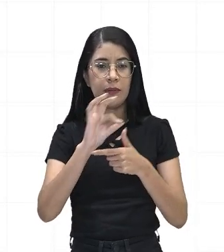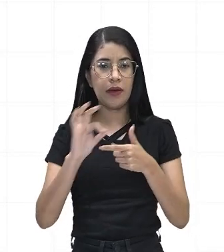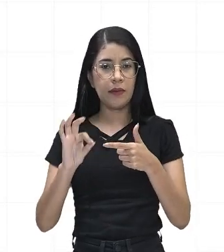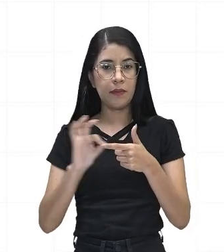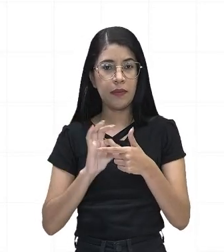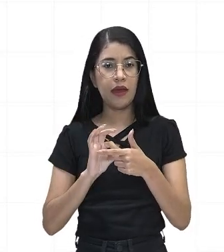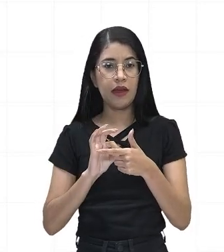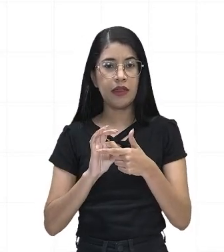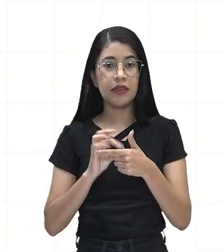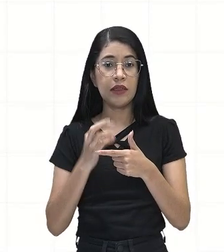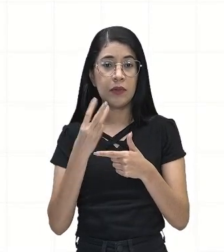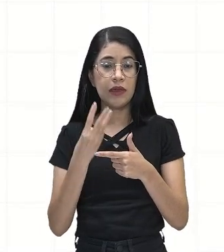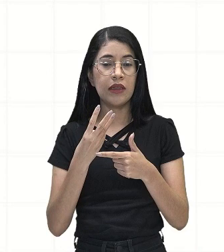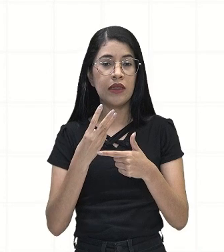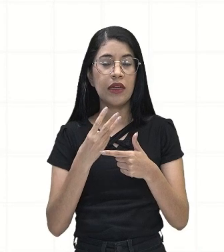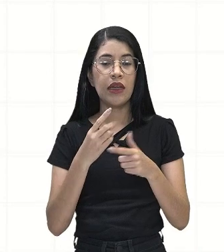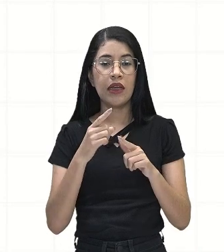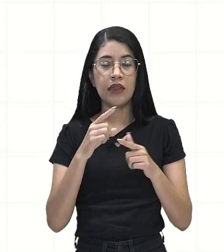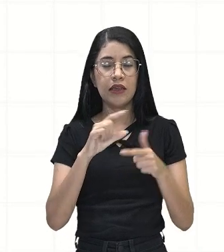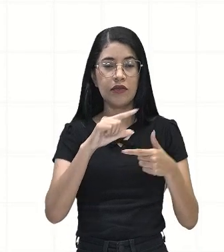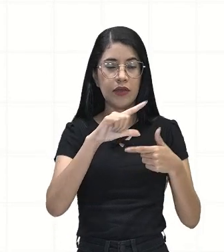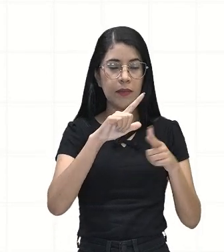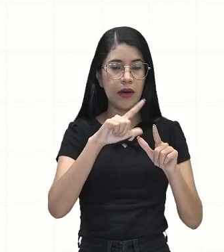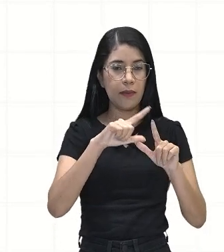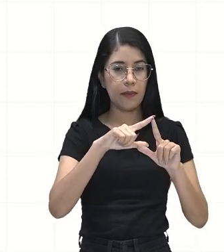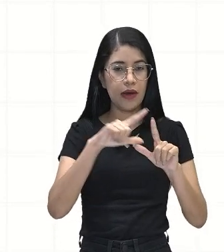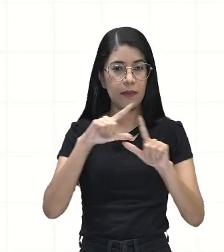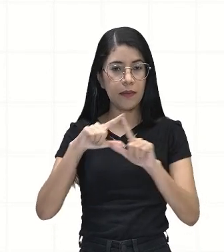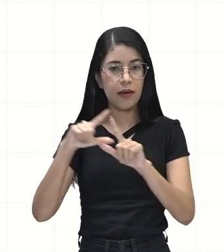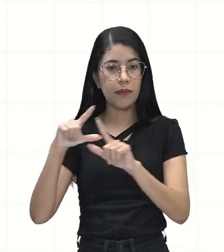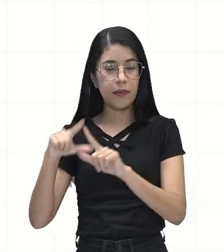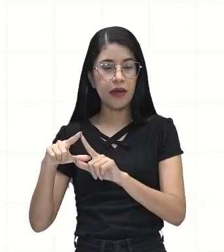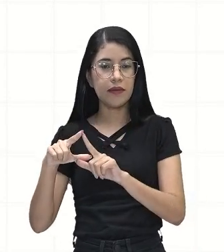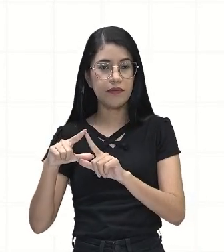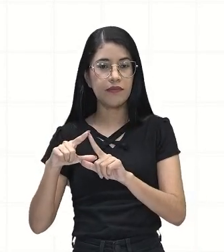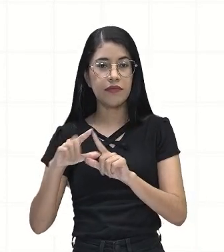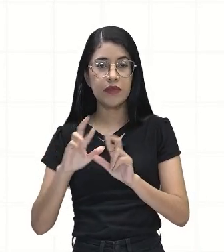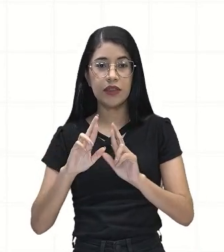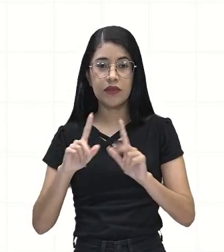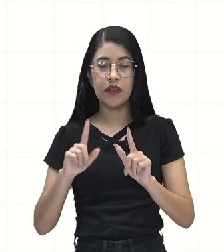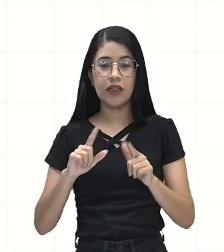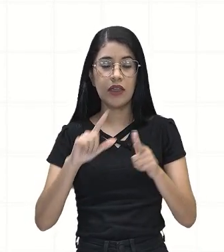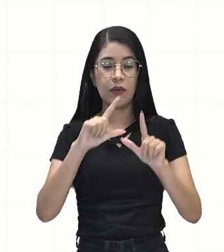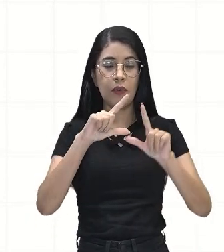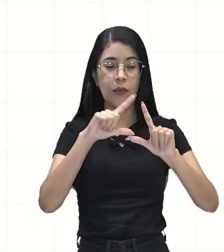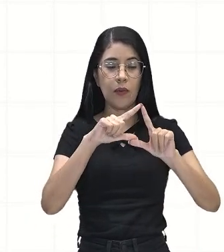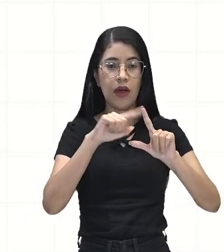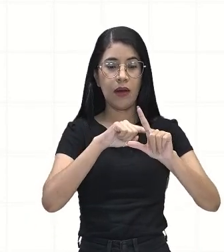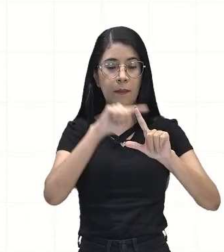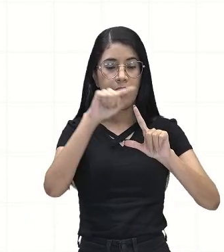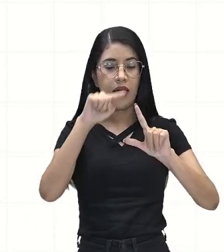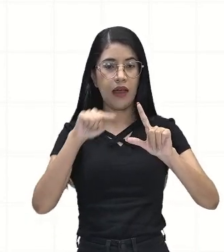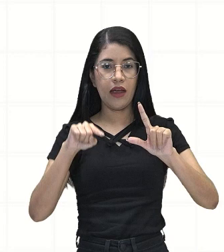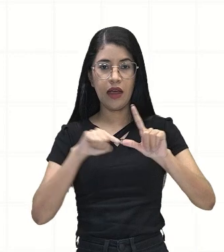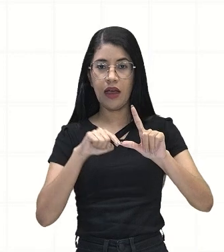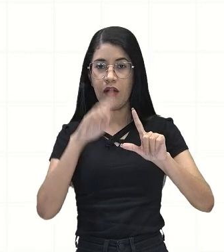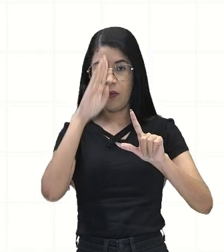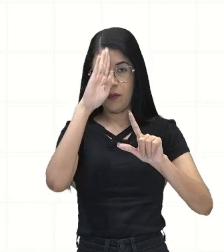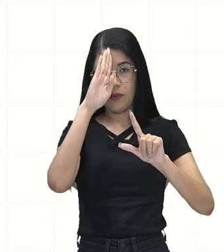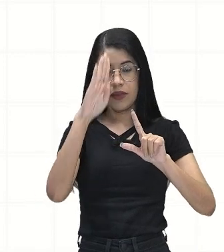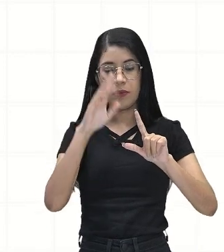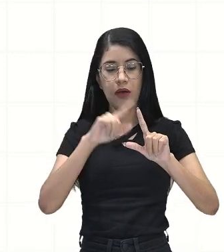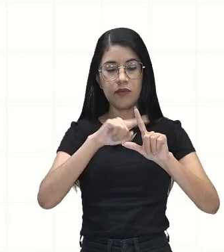com três triângulos, tá bom? Nós vamos ter um triângulo grandão, que é todo esse aqui, ó. Todo